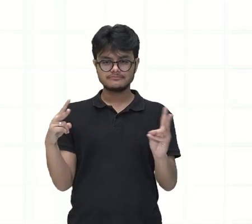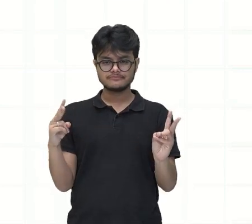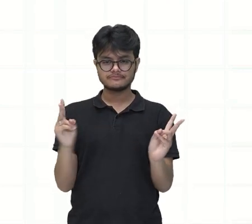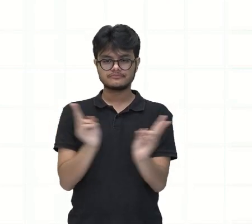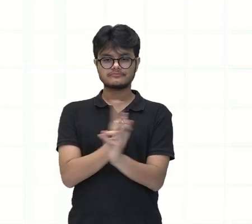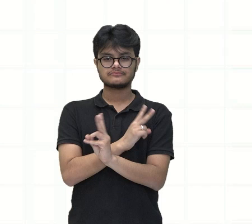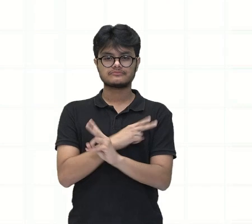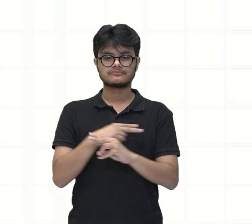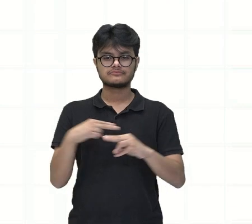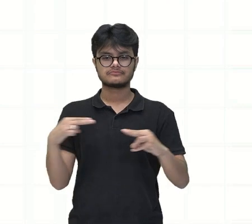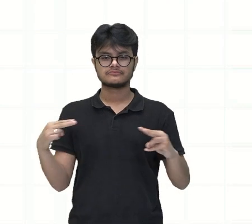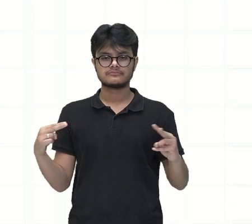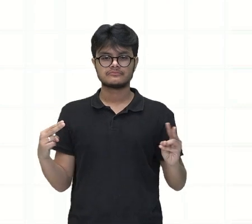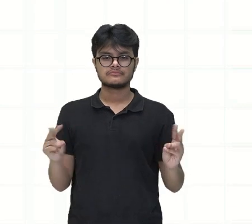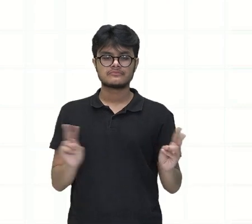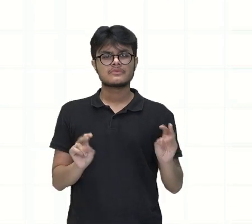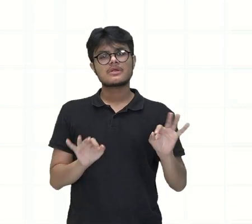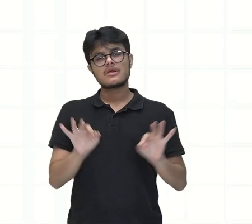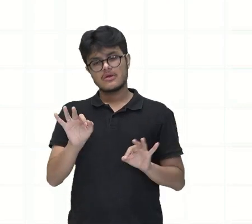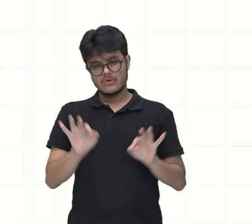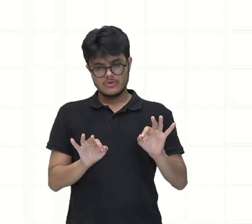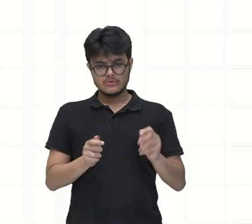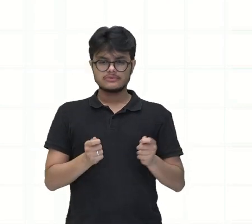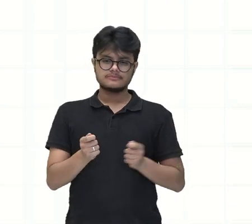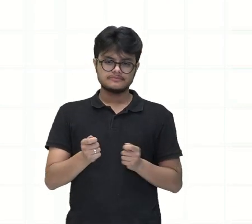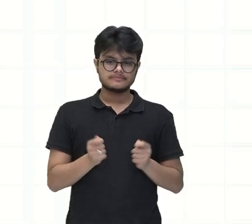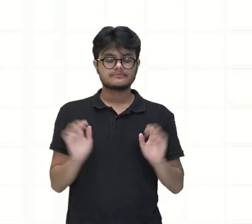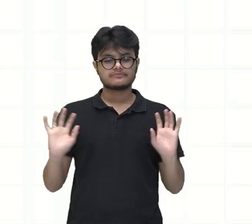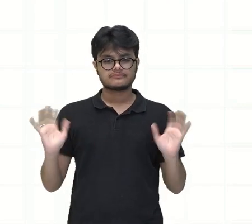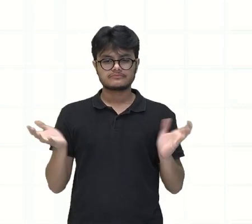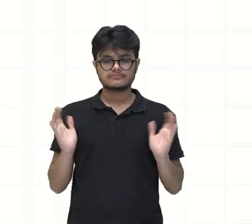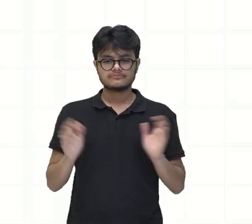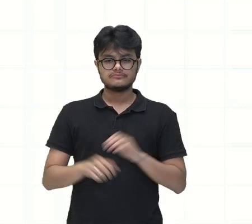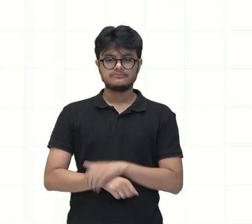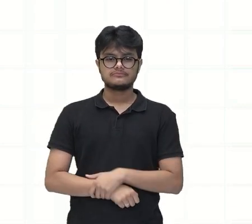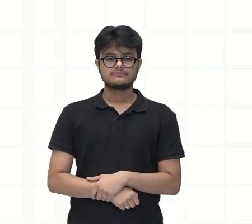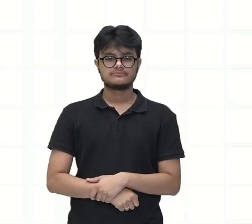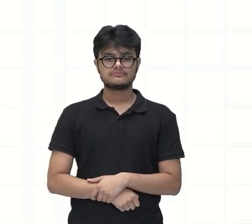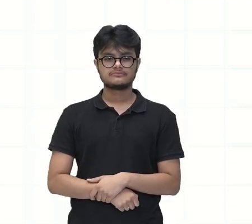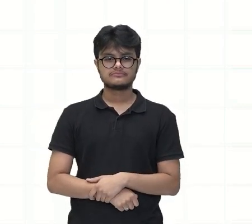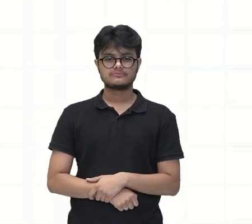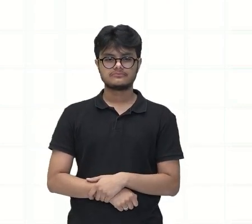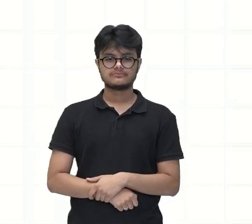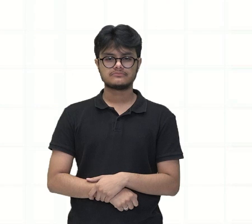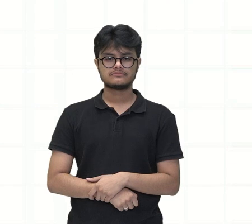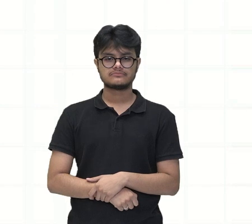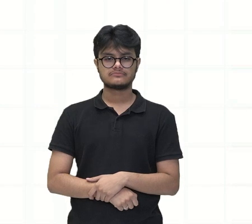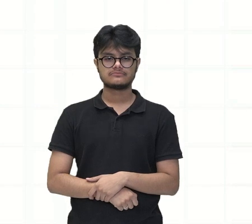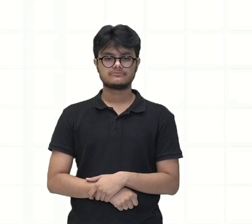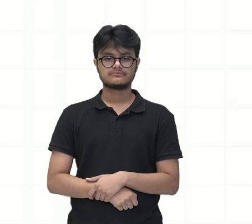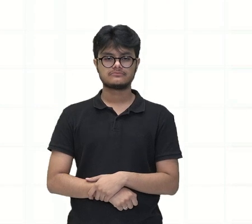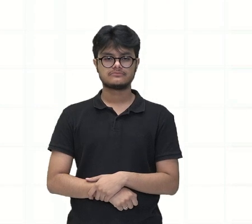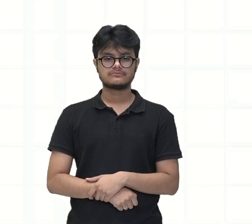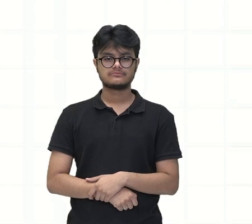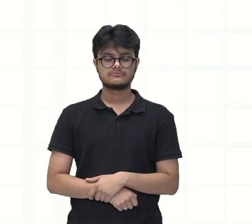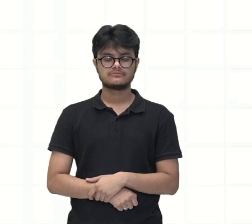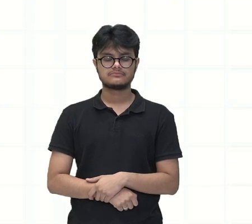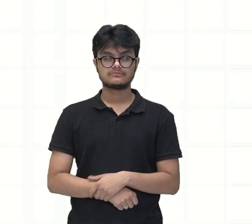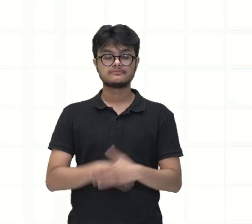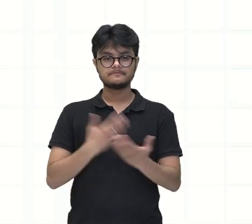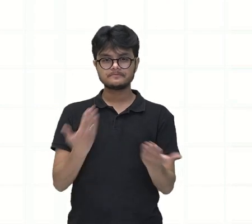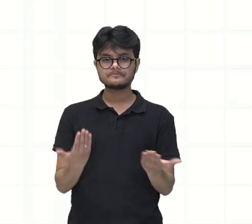movem o ar e regulam o clima global. Então, todas as influências locais